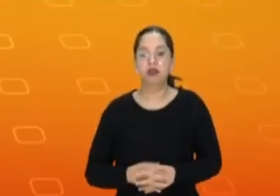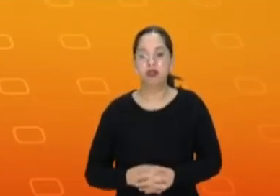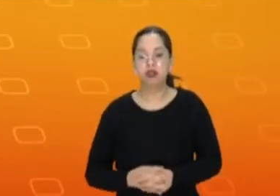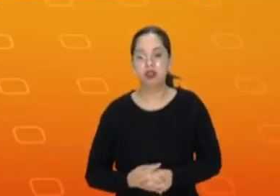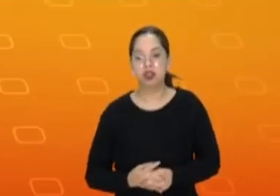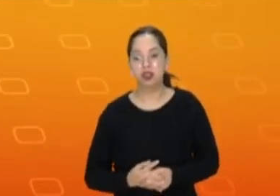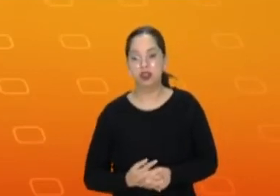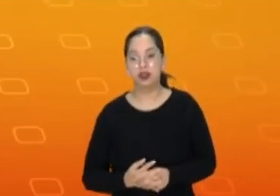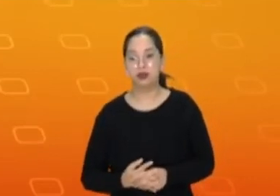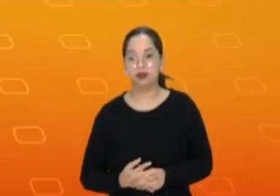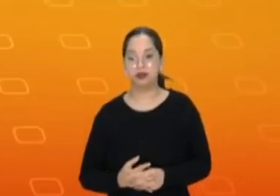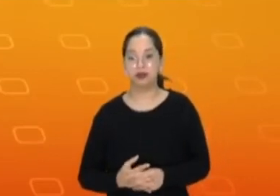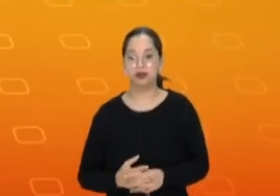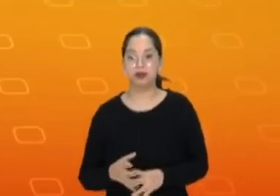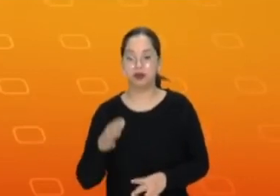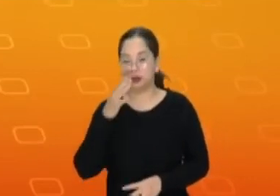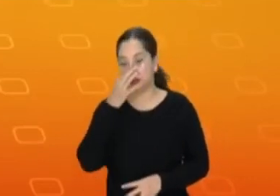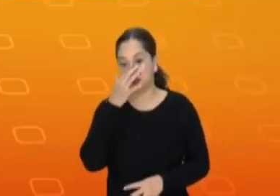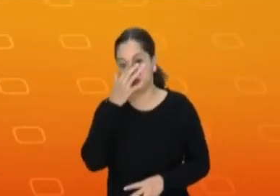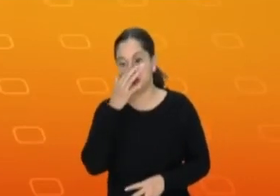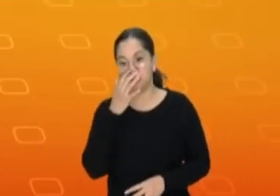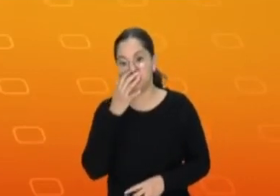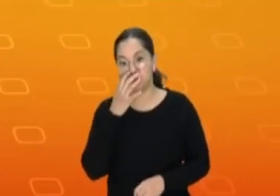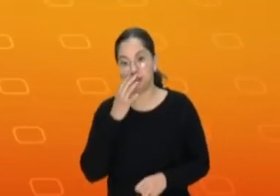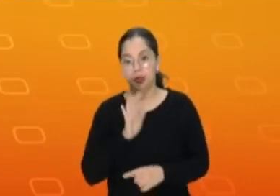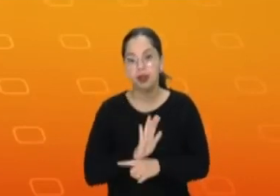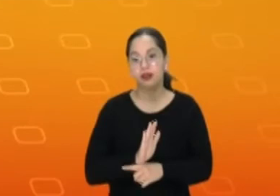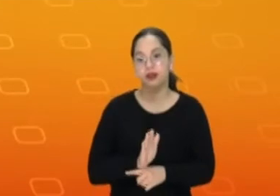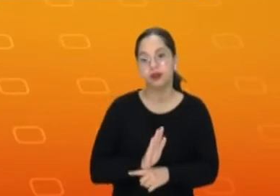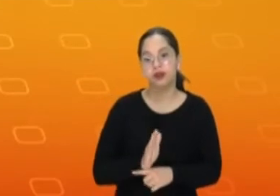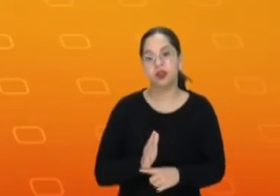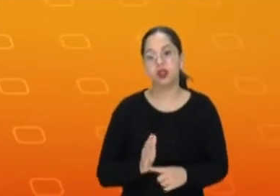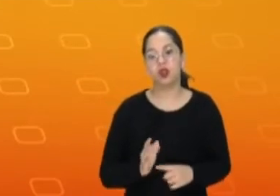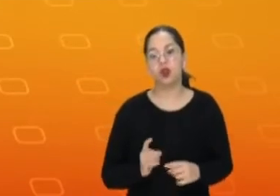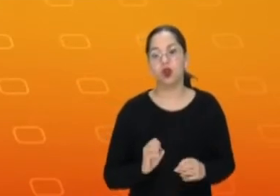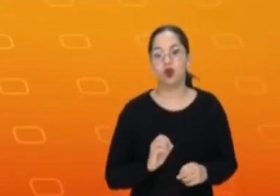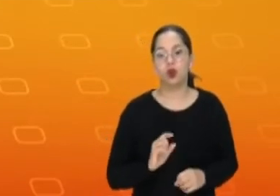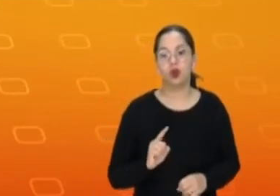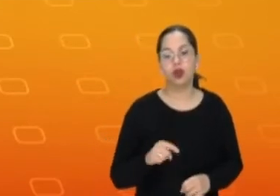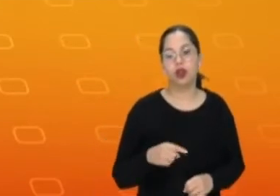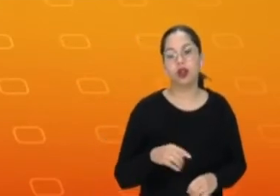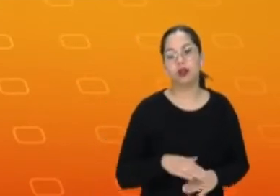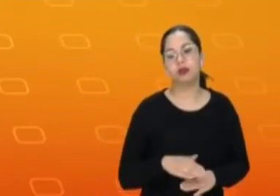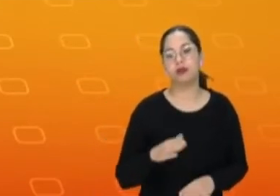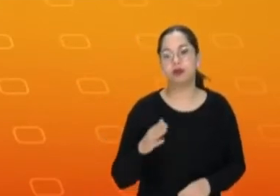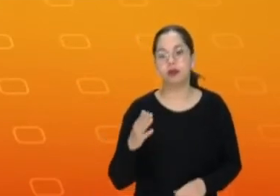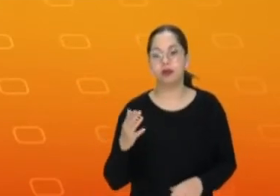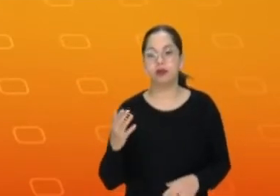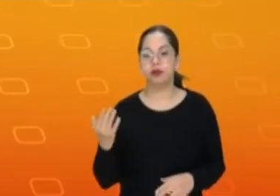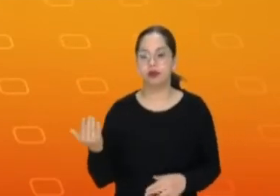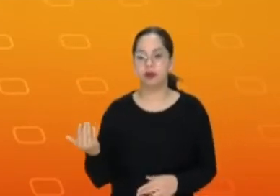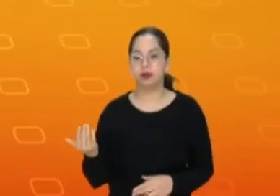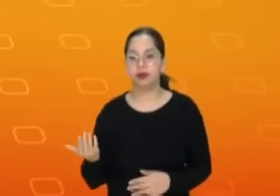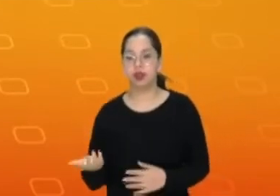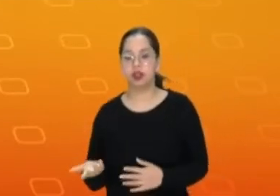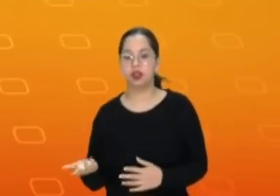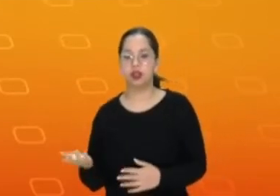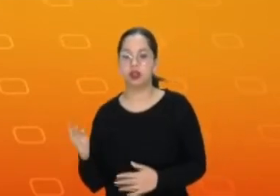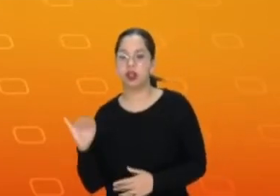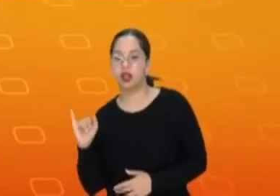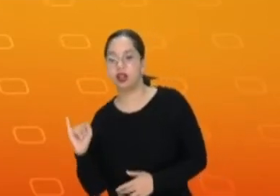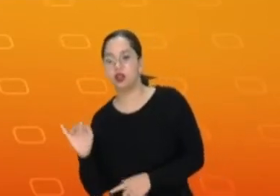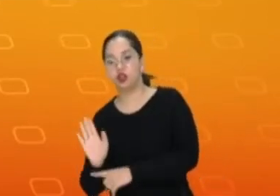uma pessoa que detém o conhecimento de TI, ou é mais fácil ensinar TI ao profissional que tem conhecimento de